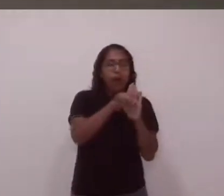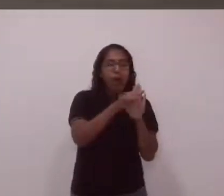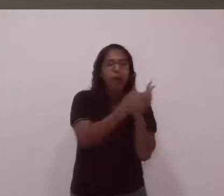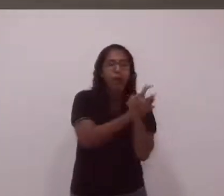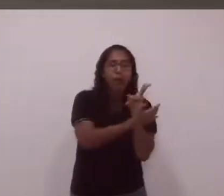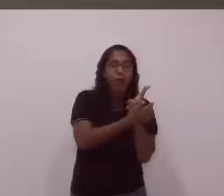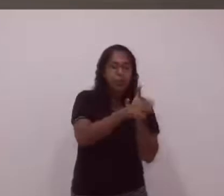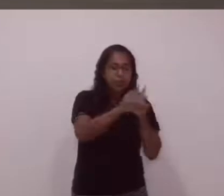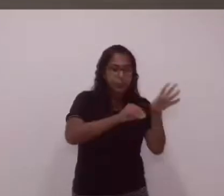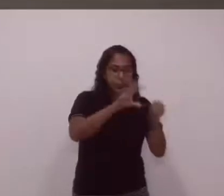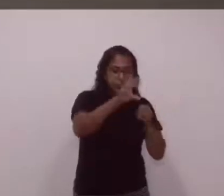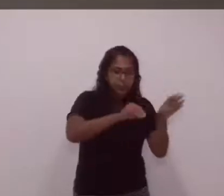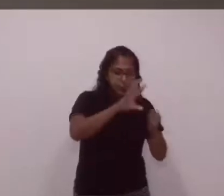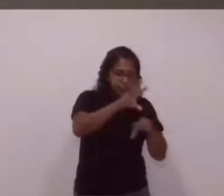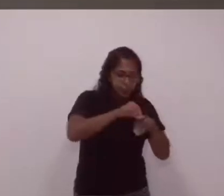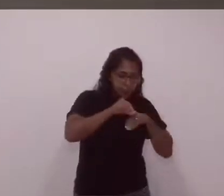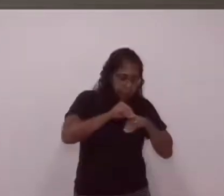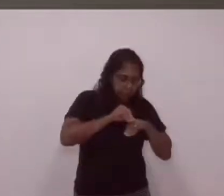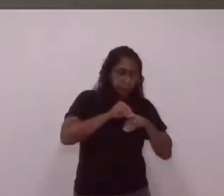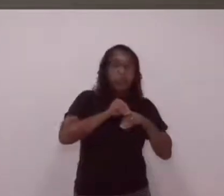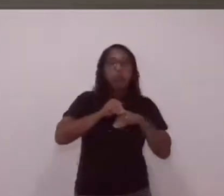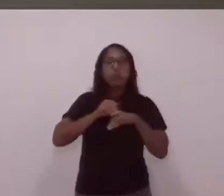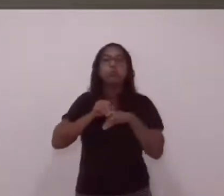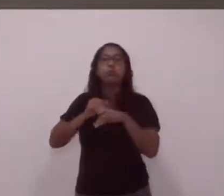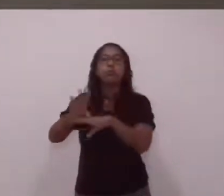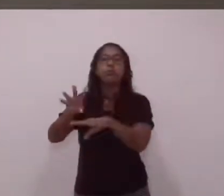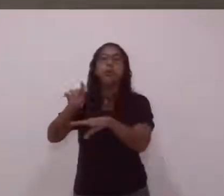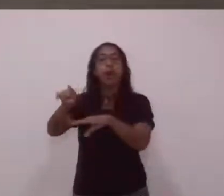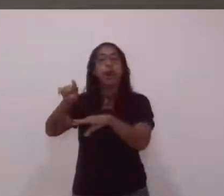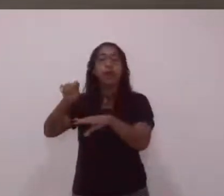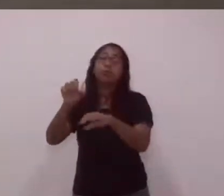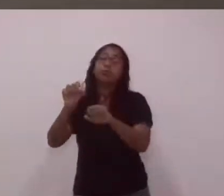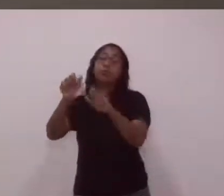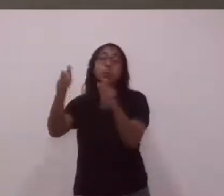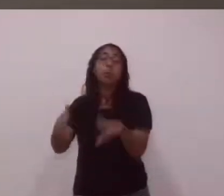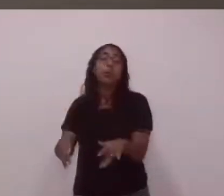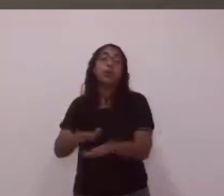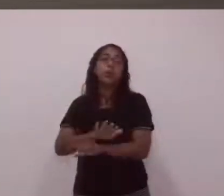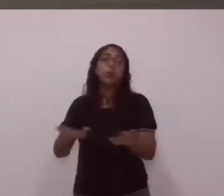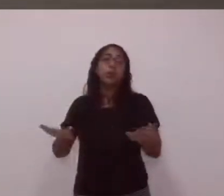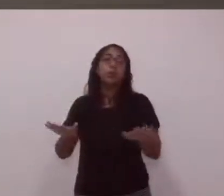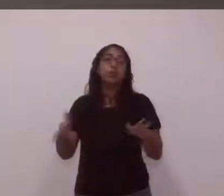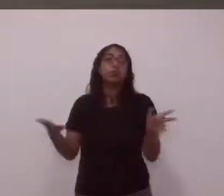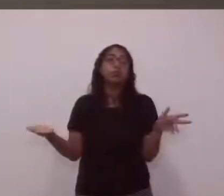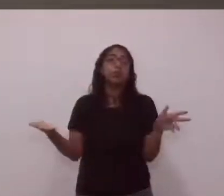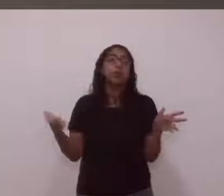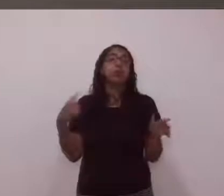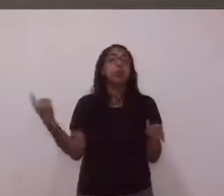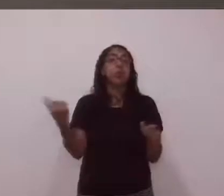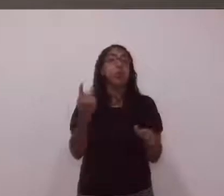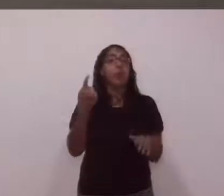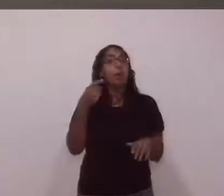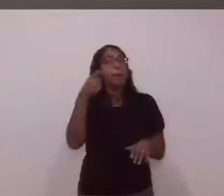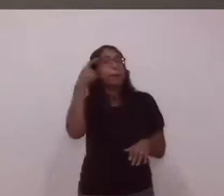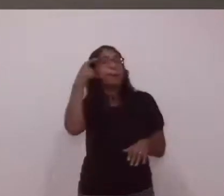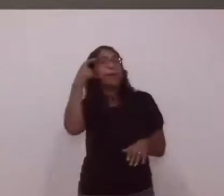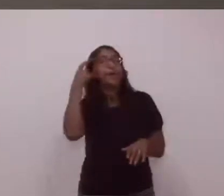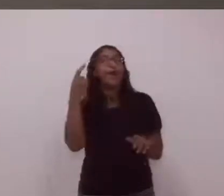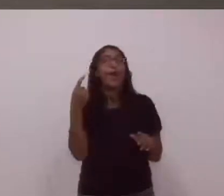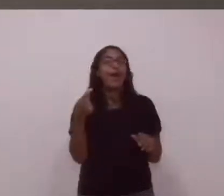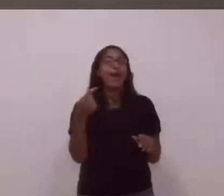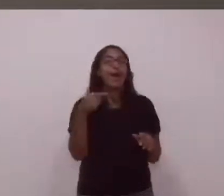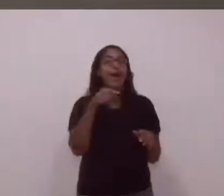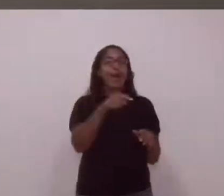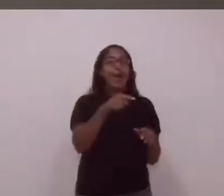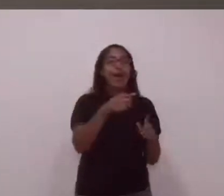é óbvio que o voto nosso é político fomos eleitos politicamente então se você pensar que votar a favor do